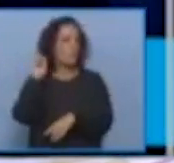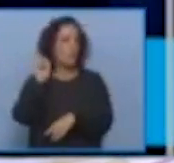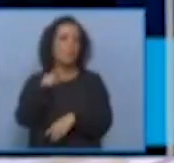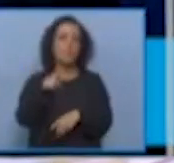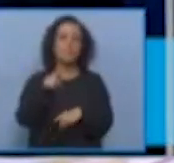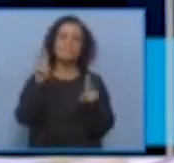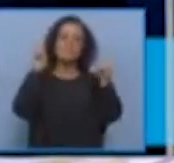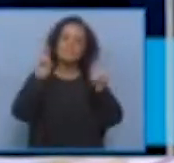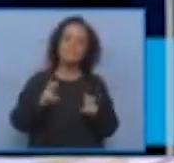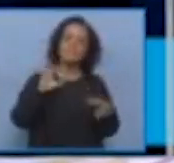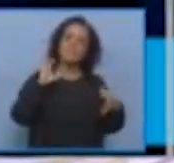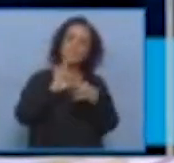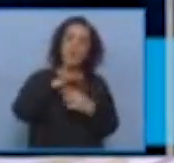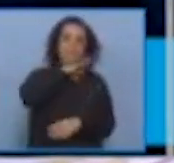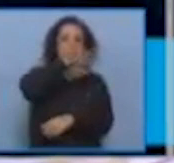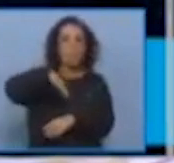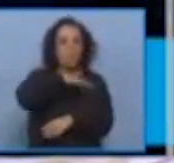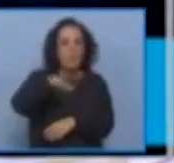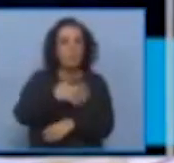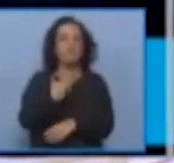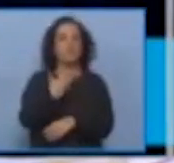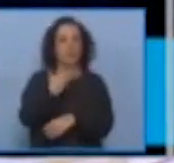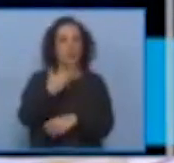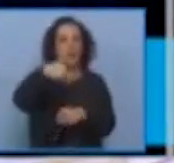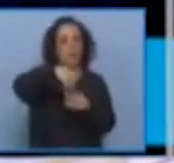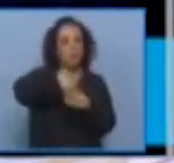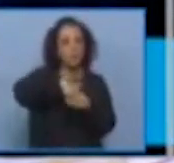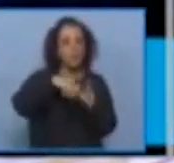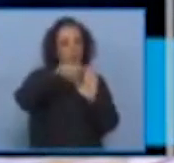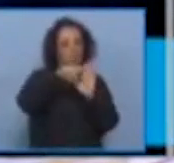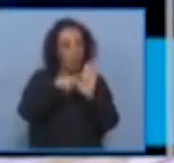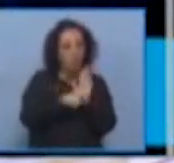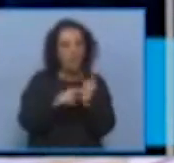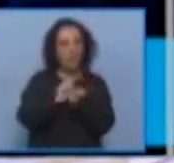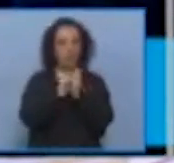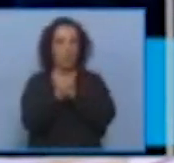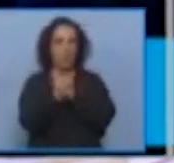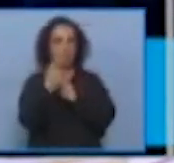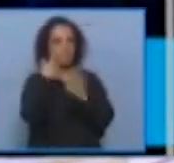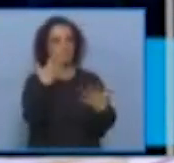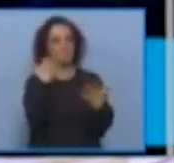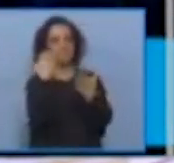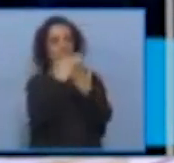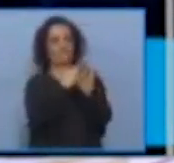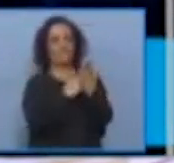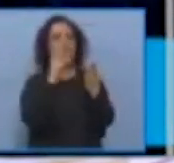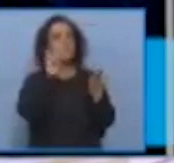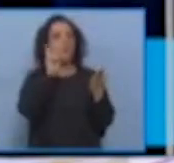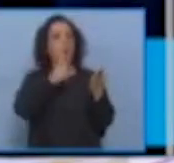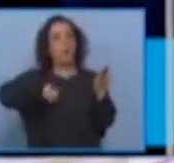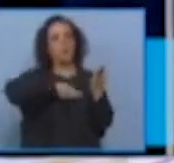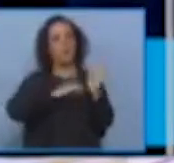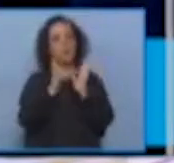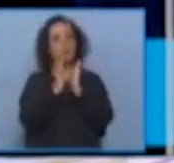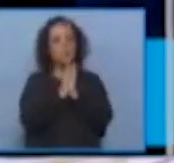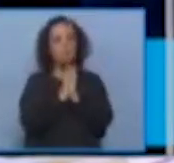de família, de alguma forma, se traduzam naquilo que são os nossos valores fundamentais, os valores cristãos, de